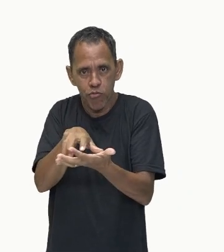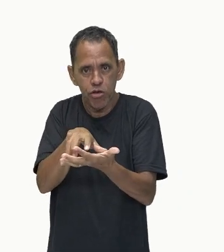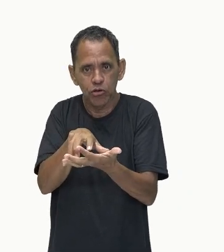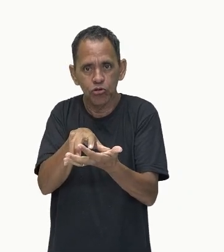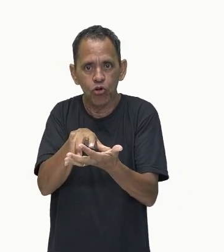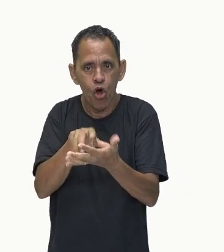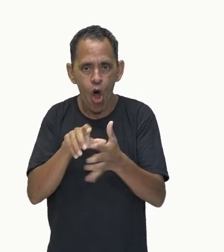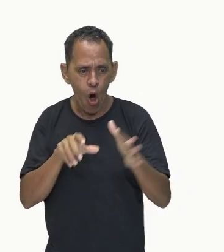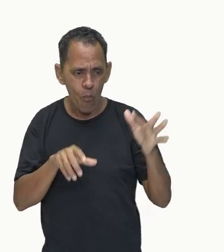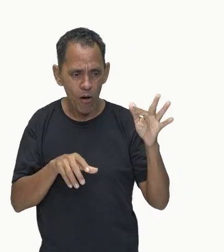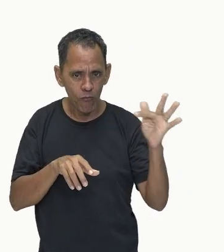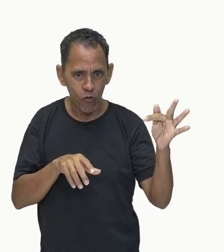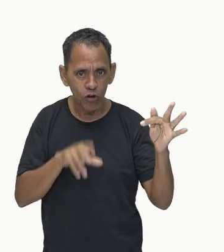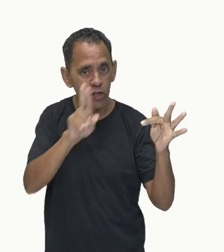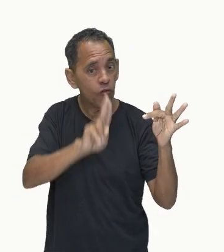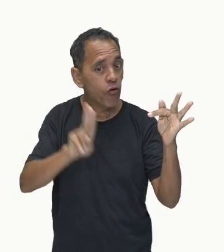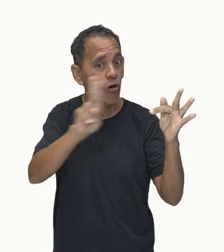aplicada